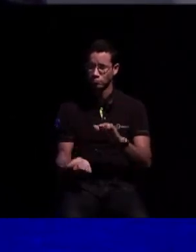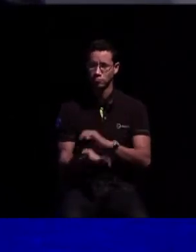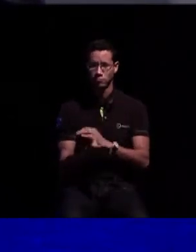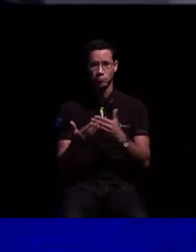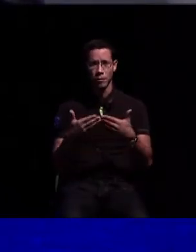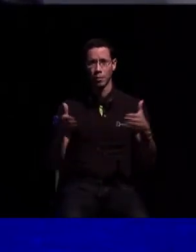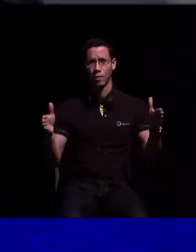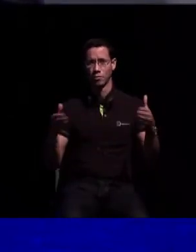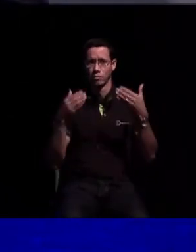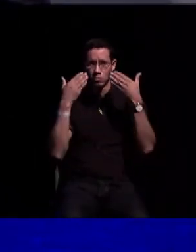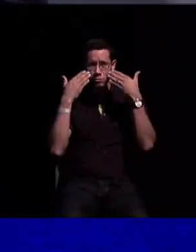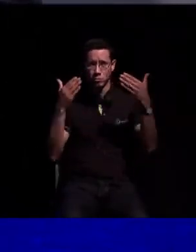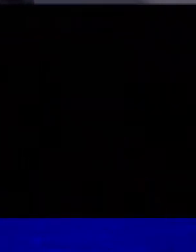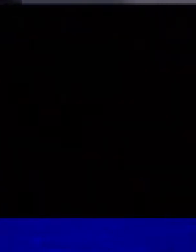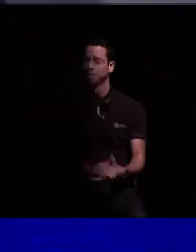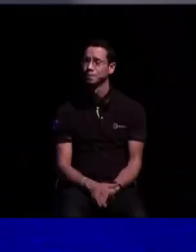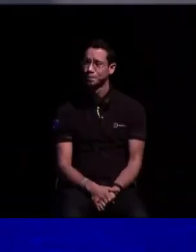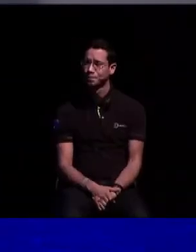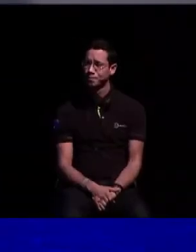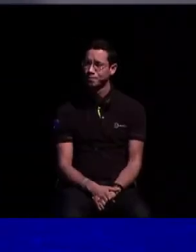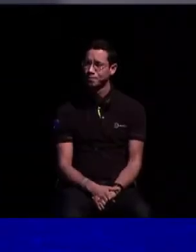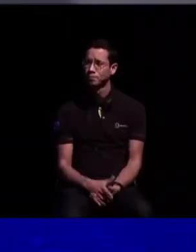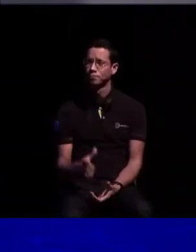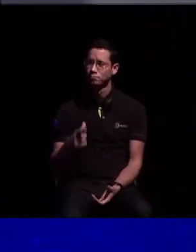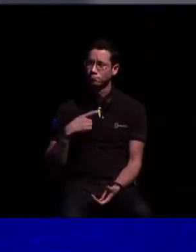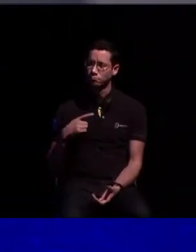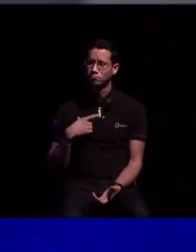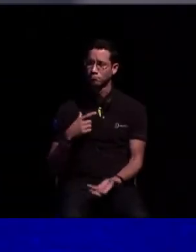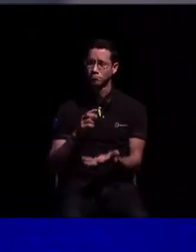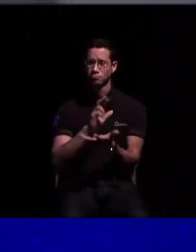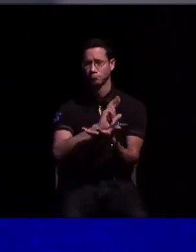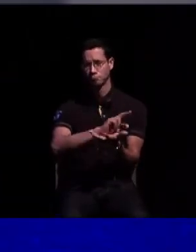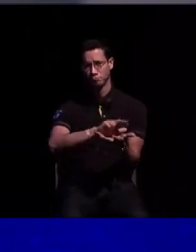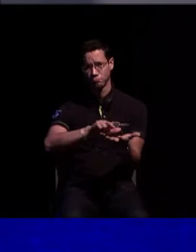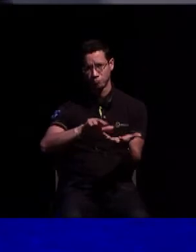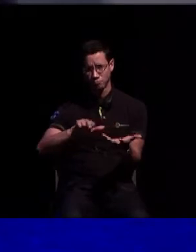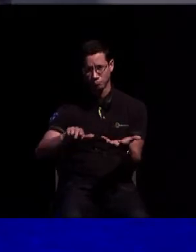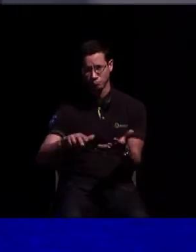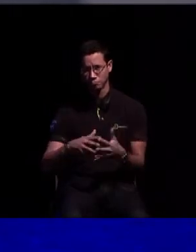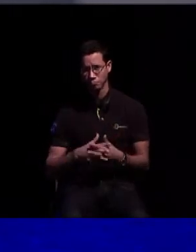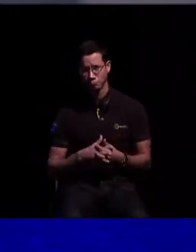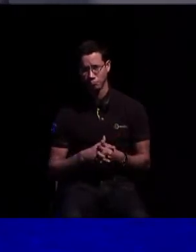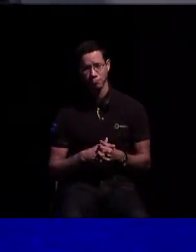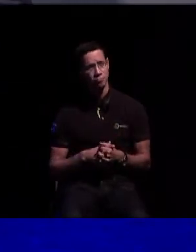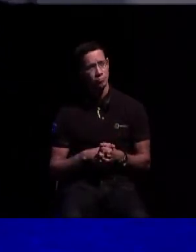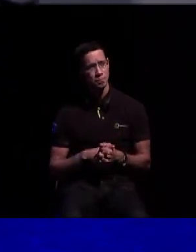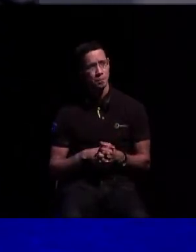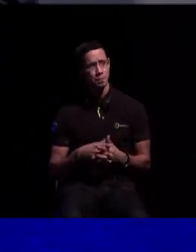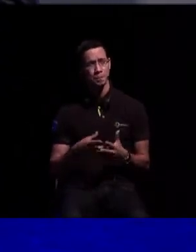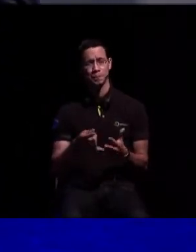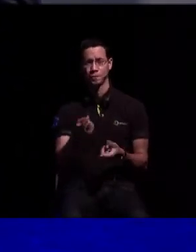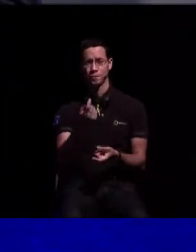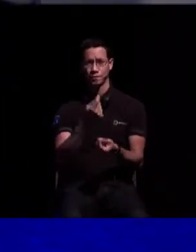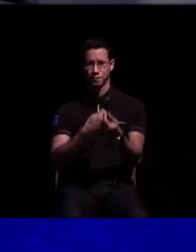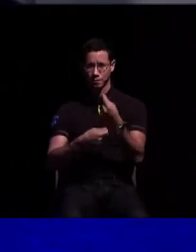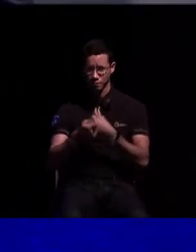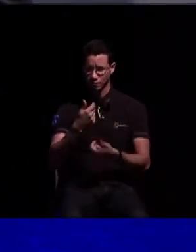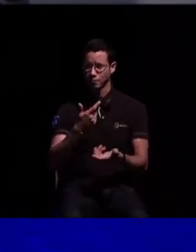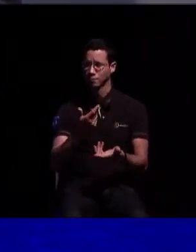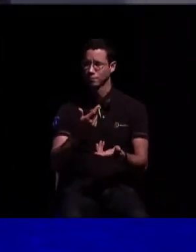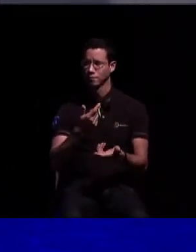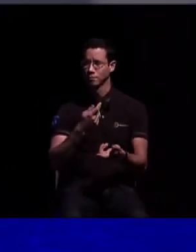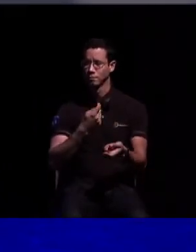aberta, né? Você tem aí mecanismos de paraísos fiscais, etc., que movimenta